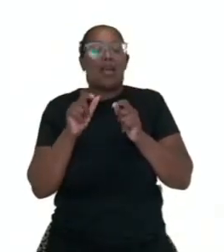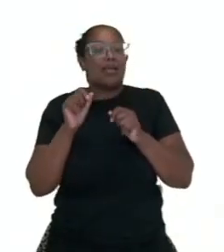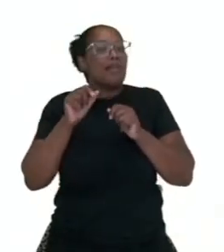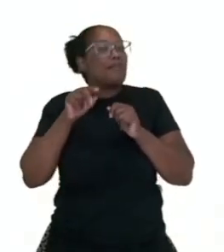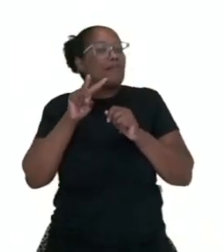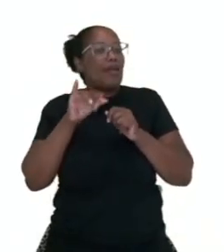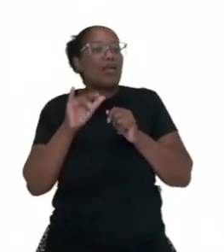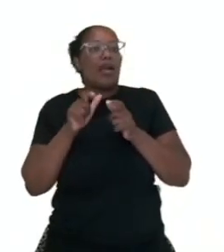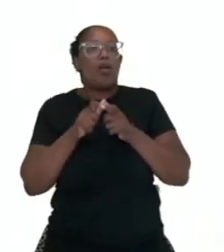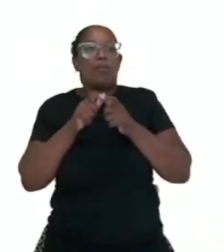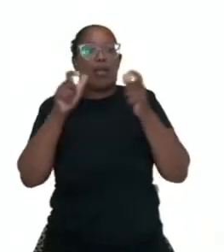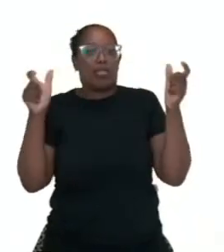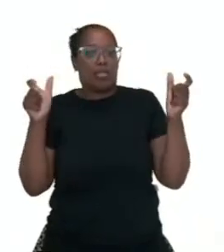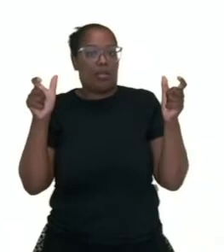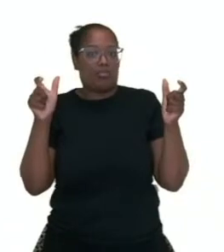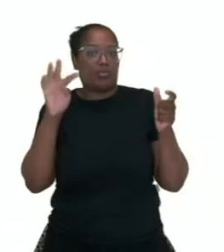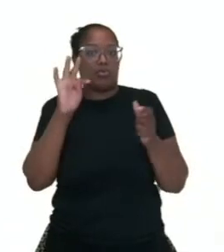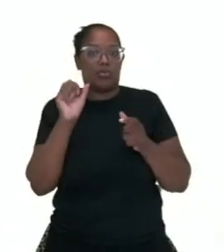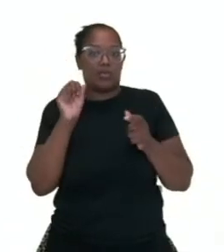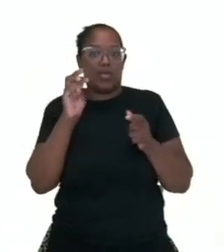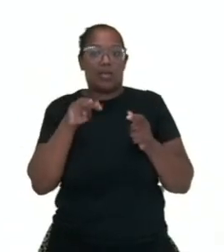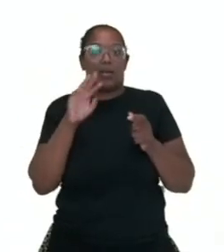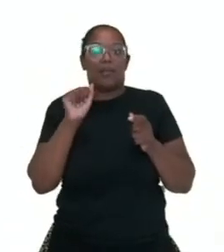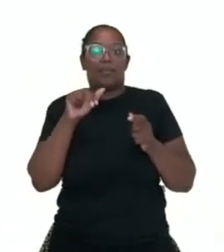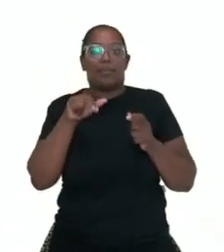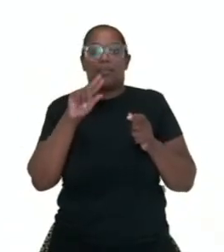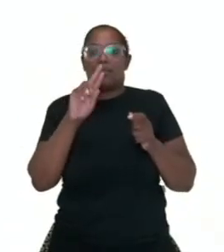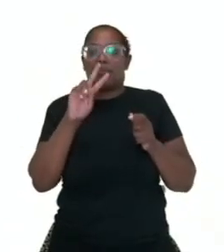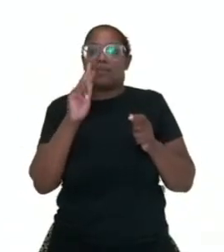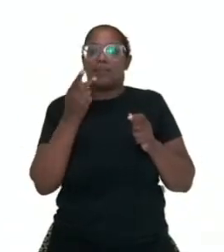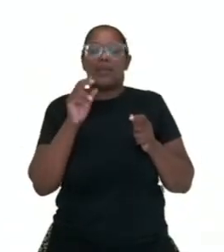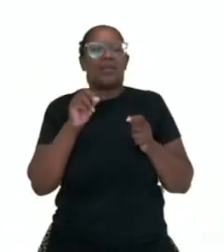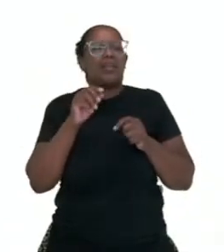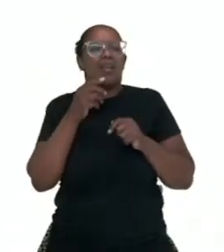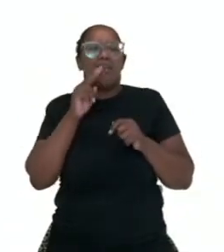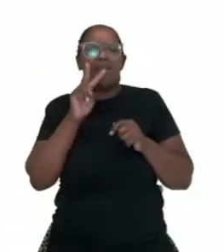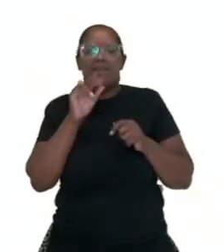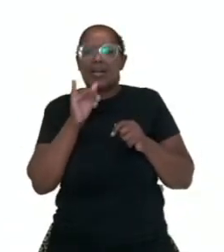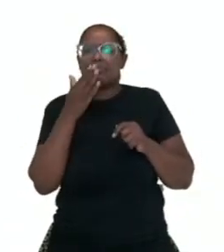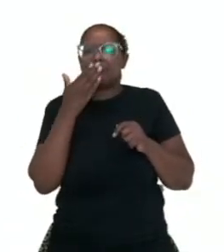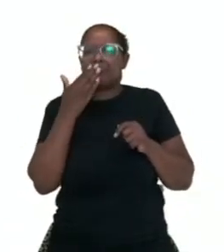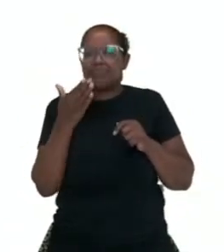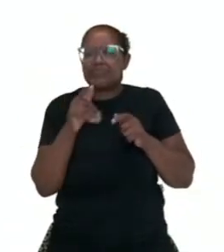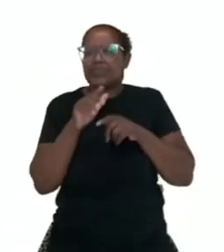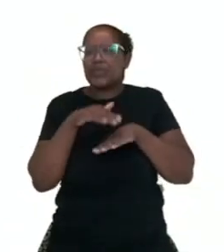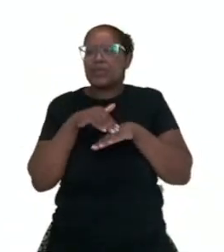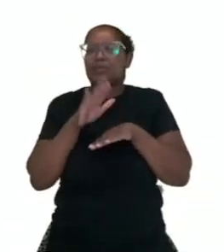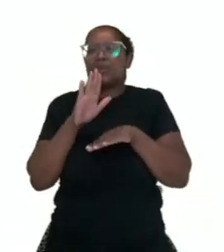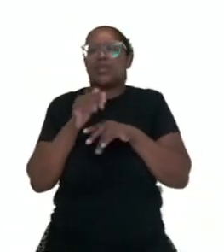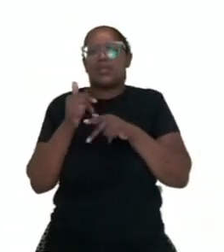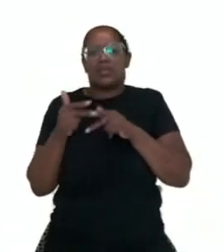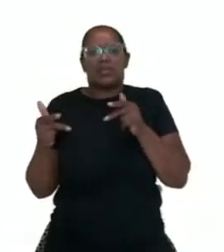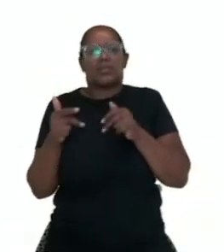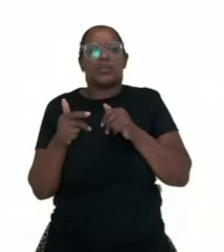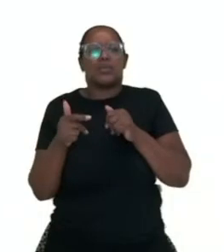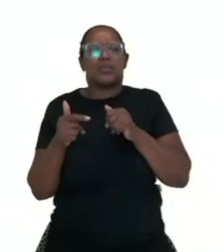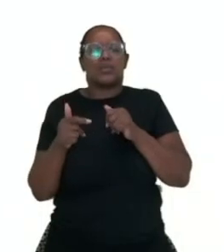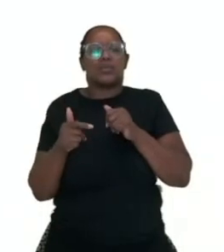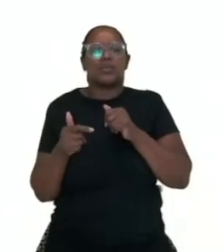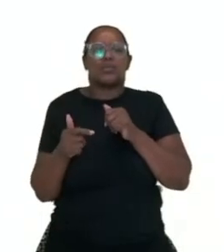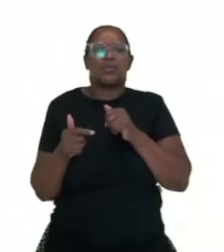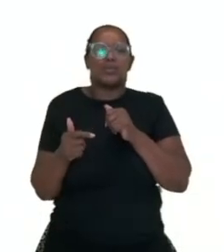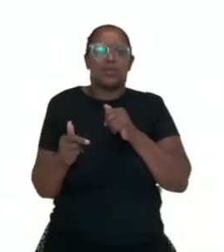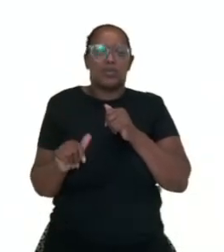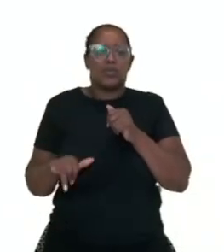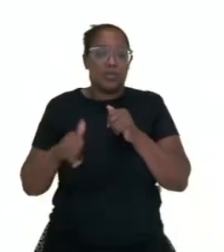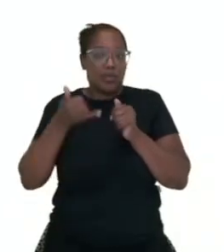o tamanho da tela foi sendo mais exigido, né? Foi mais pedido pelos usuários, os